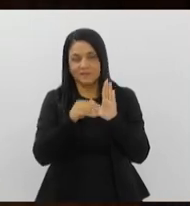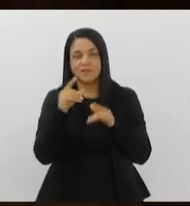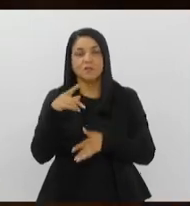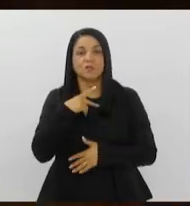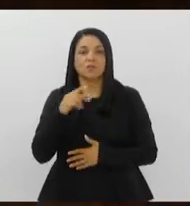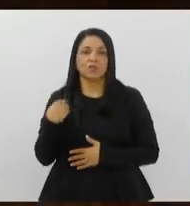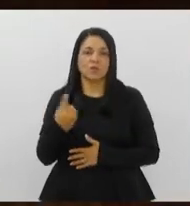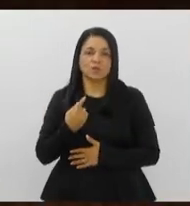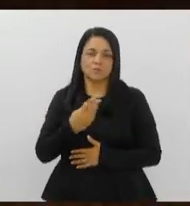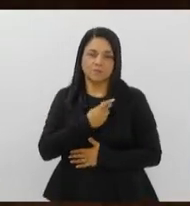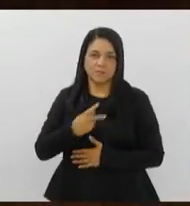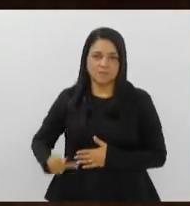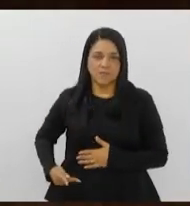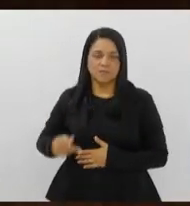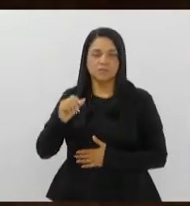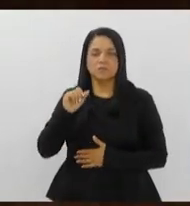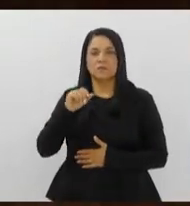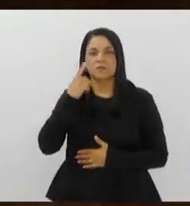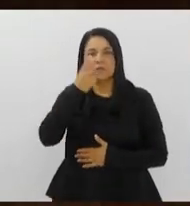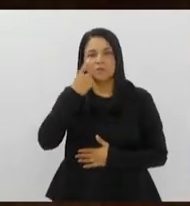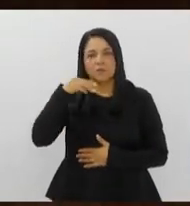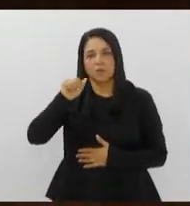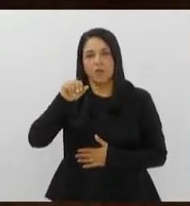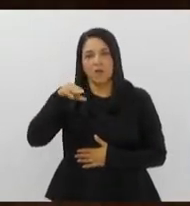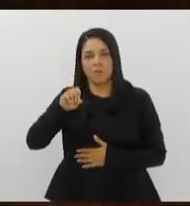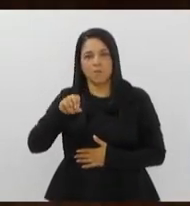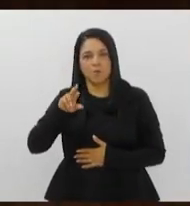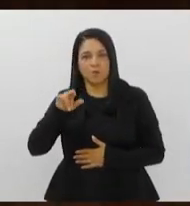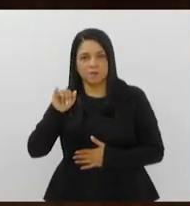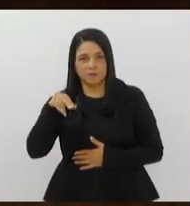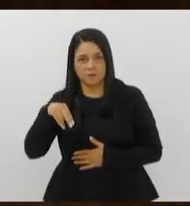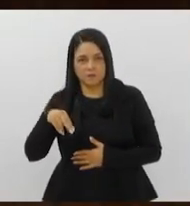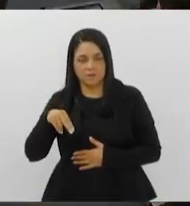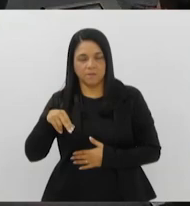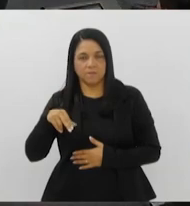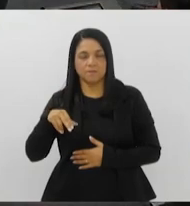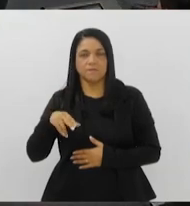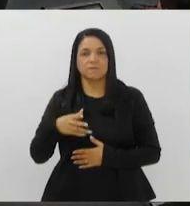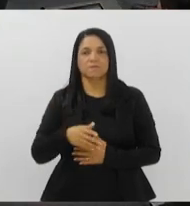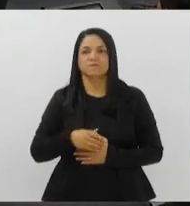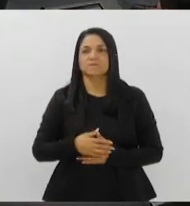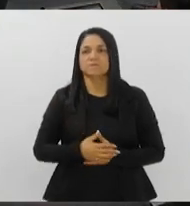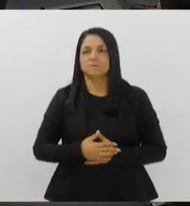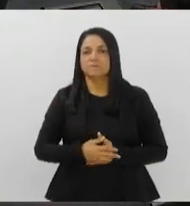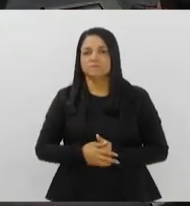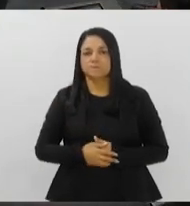aí, deputado Rodrigo Amorim. Deputado Rodrigo Amorim.